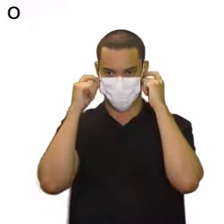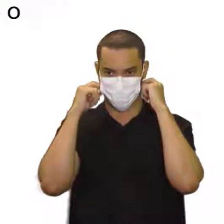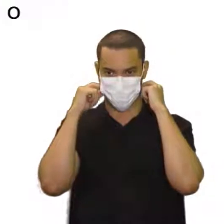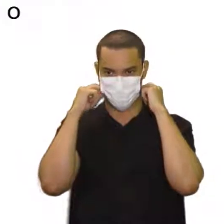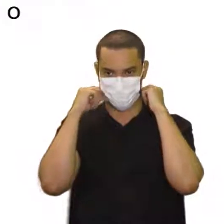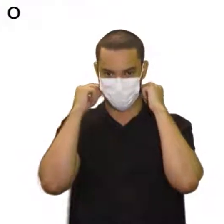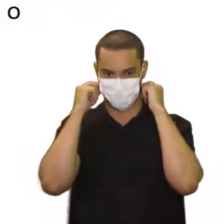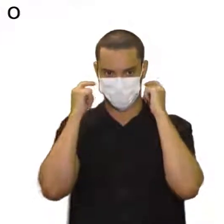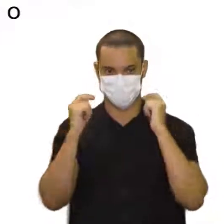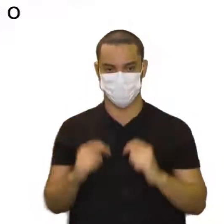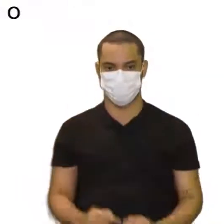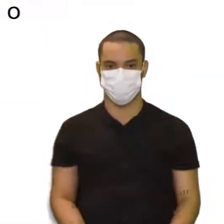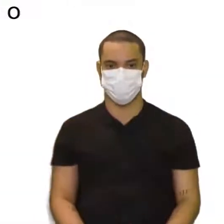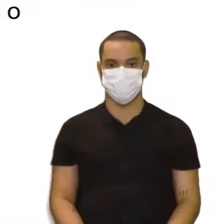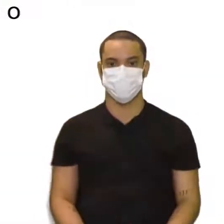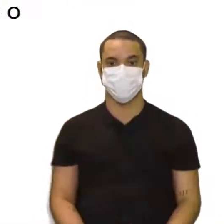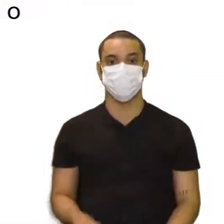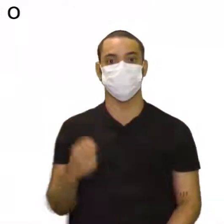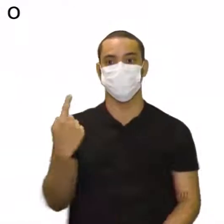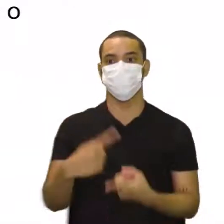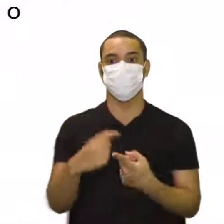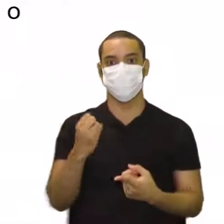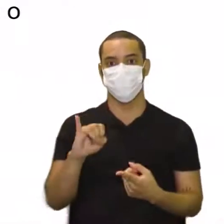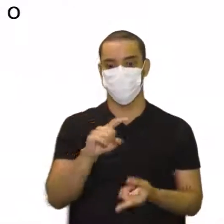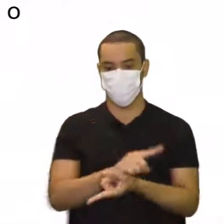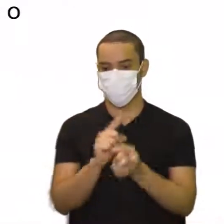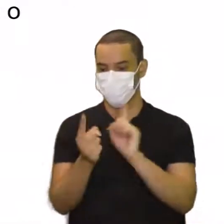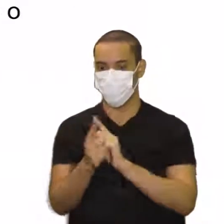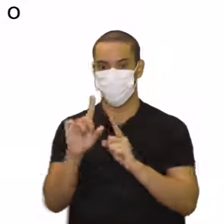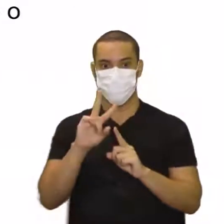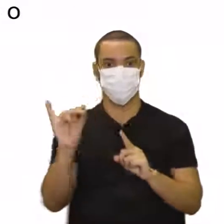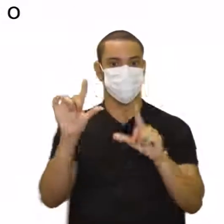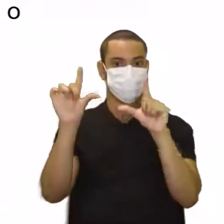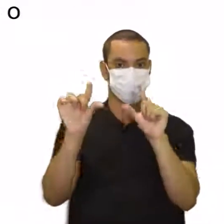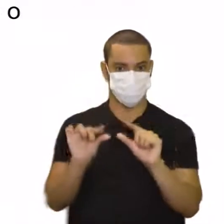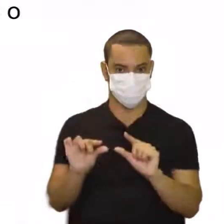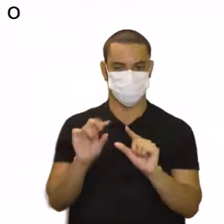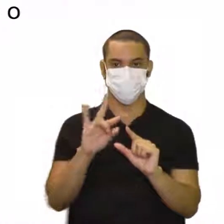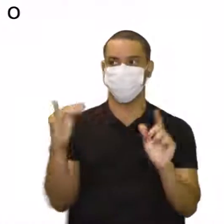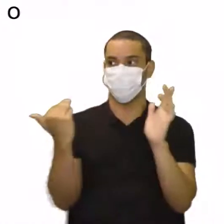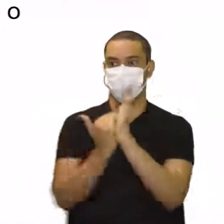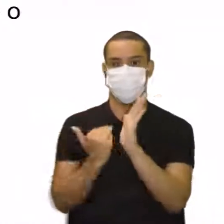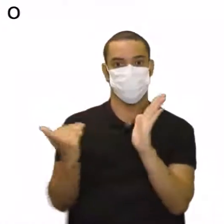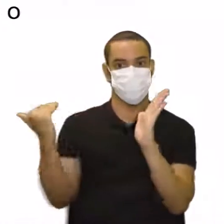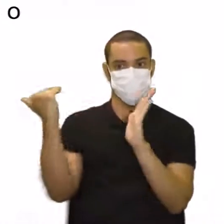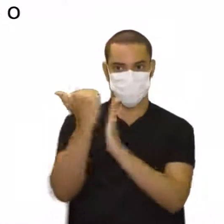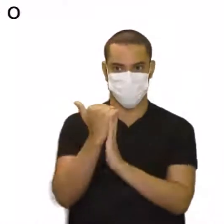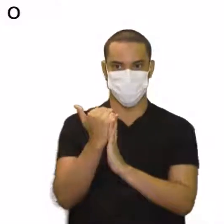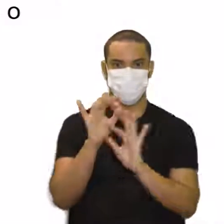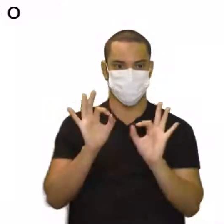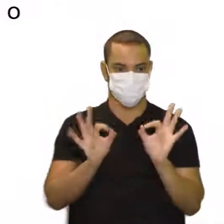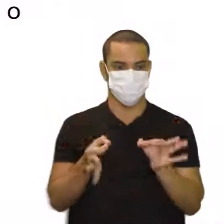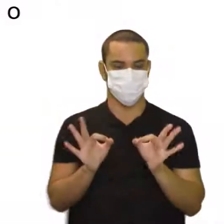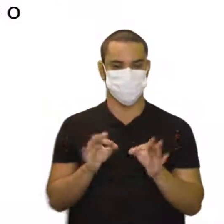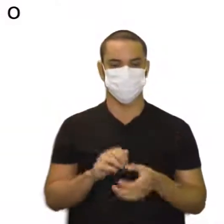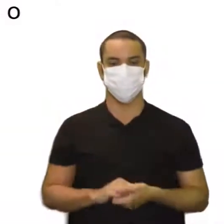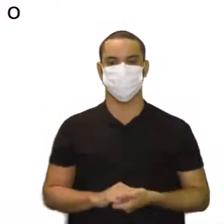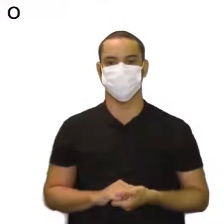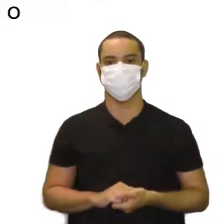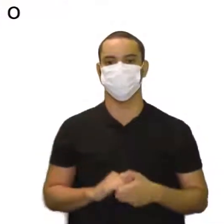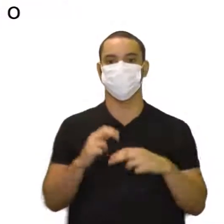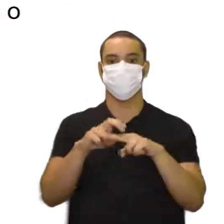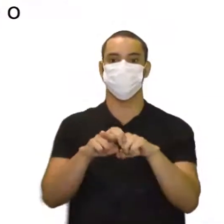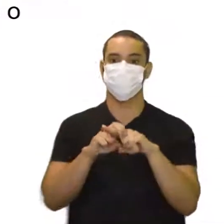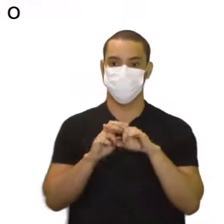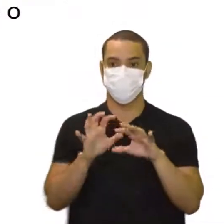nesse caso, porque se eu fosse para o outro lado ele ia diminuir, então ele vai aumentar da esquerda para a direita, tá, pessoal? Assim, o